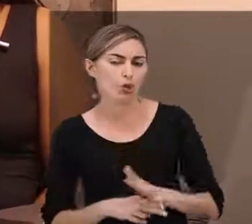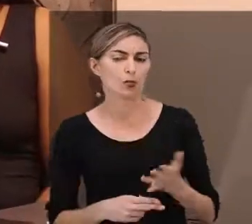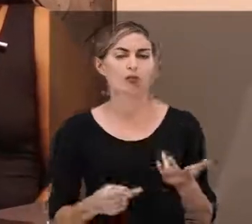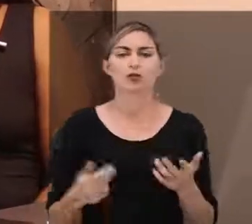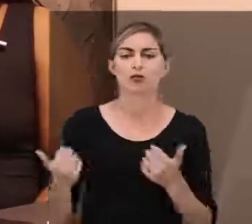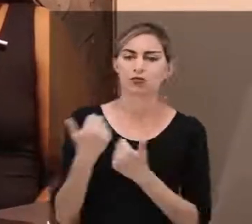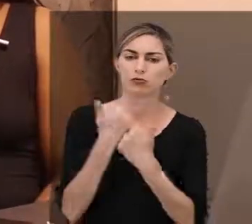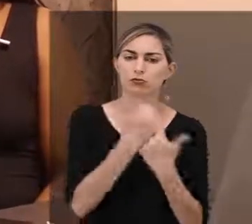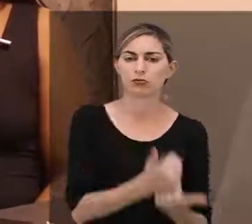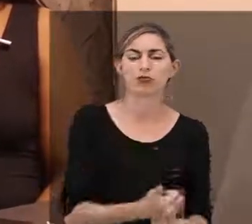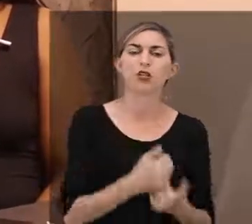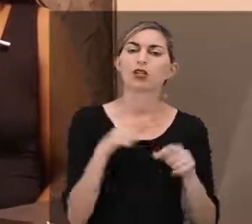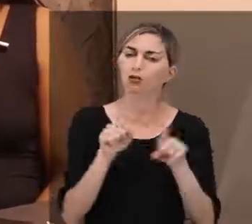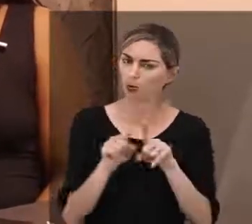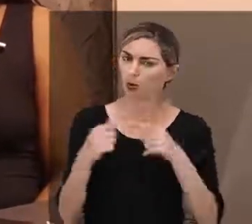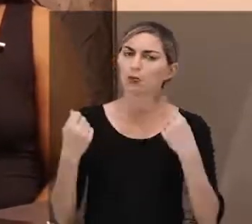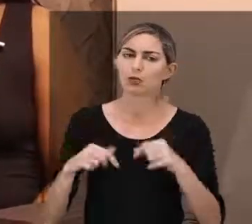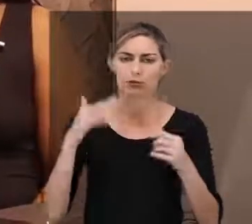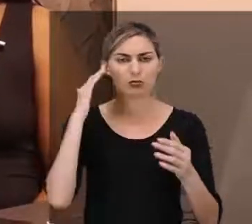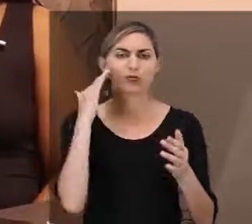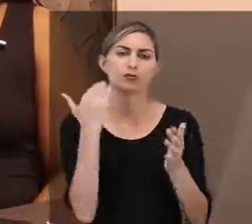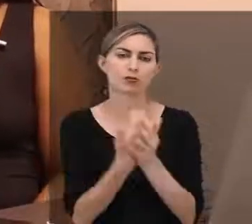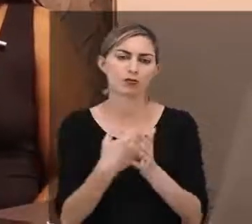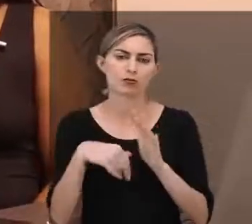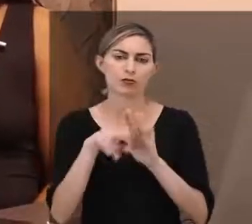representação e que isso vai ser levado em conta